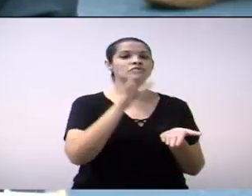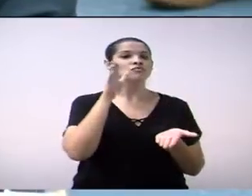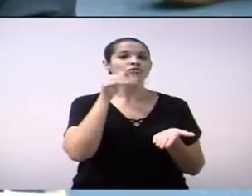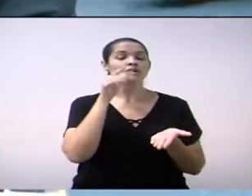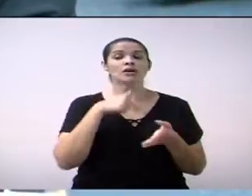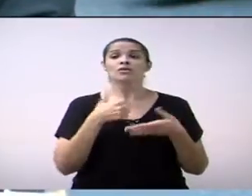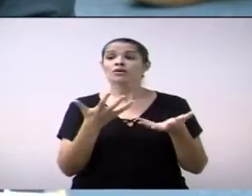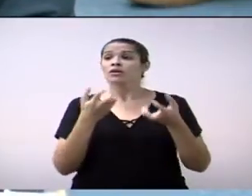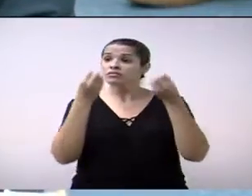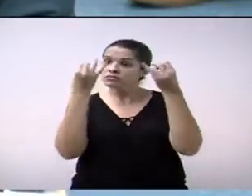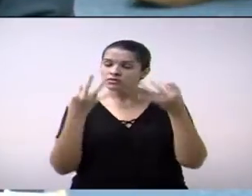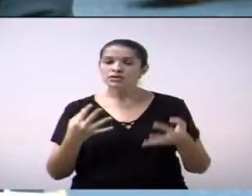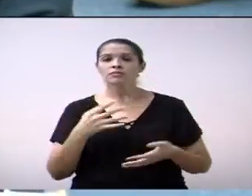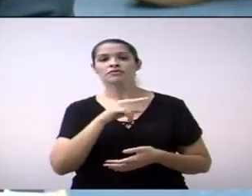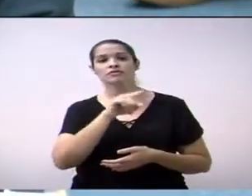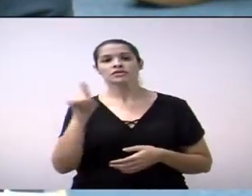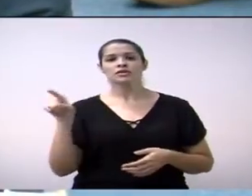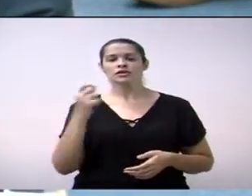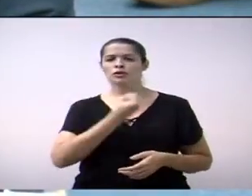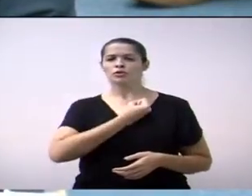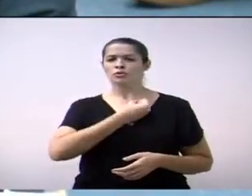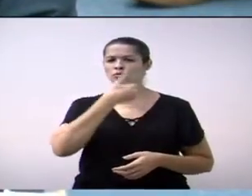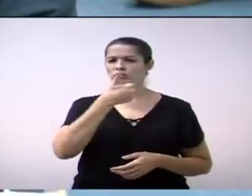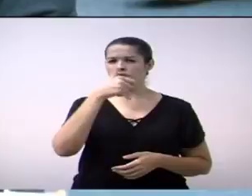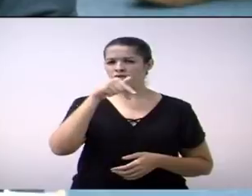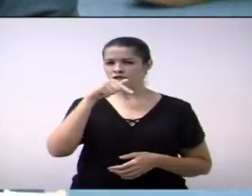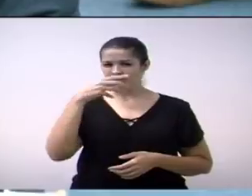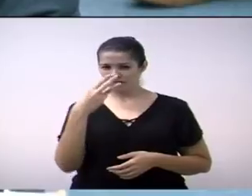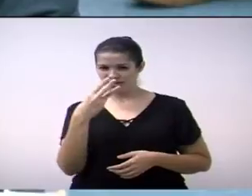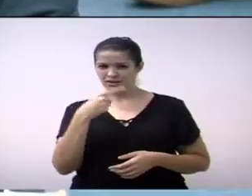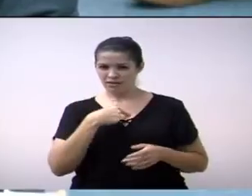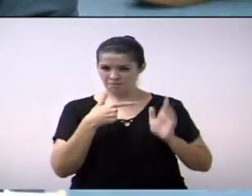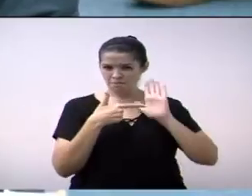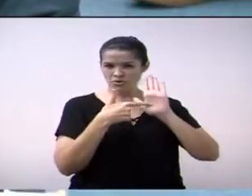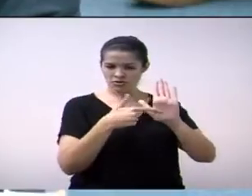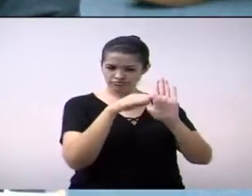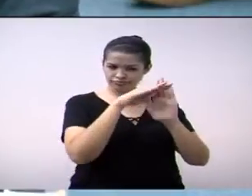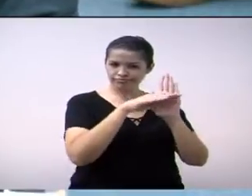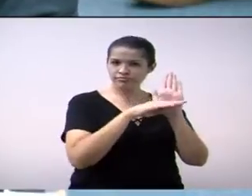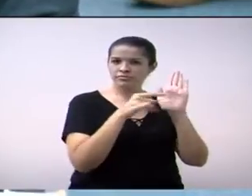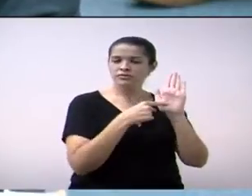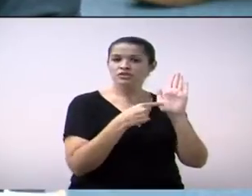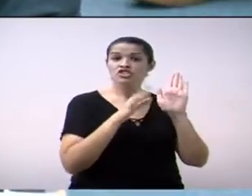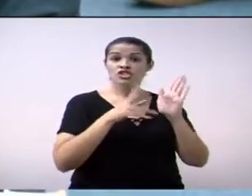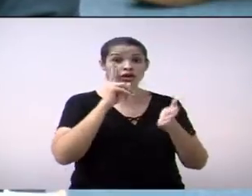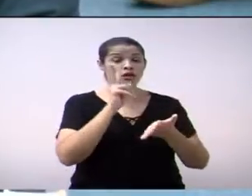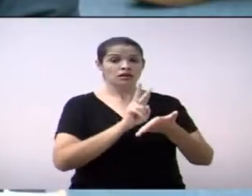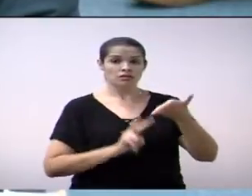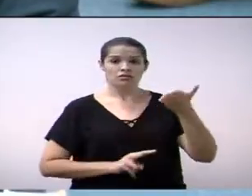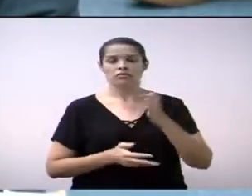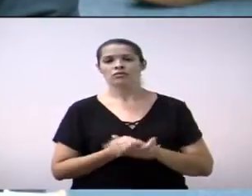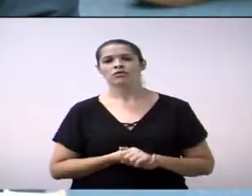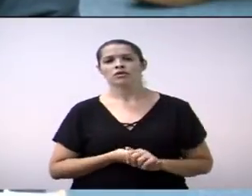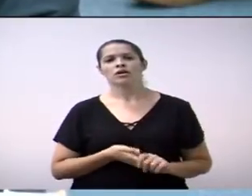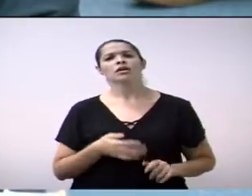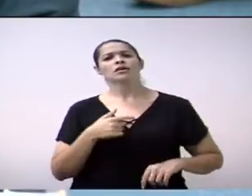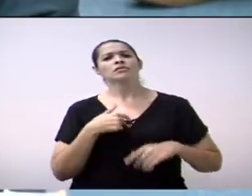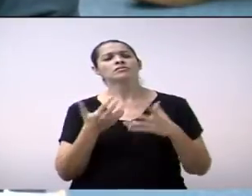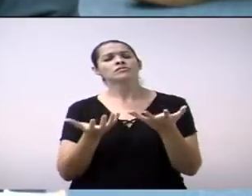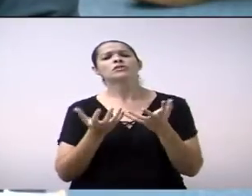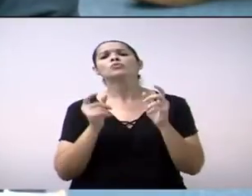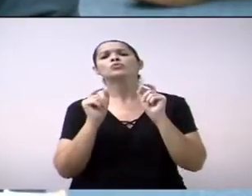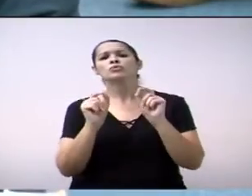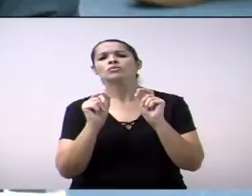sobre a medicação número 133, onde solicita ao Executivo estudos para a criação de